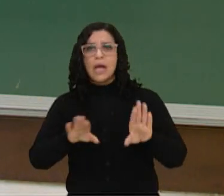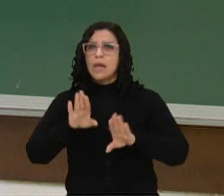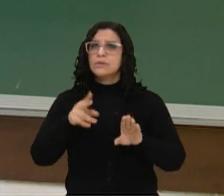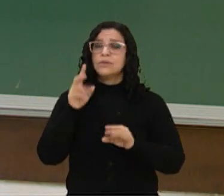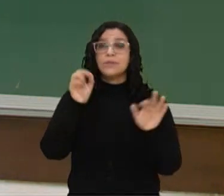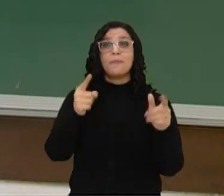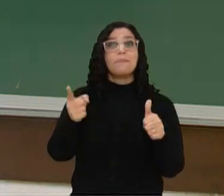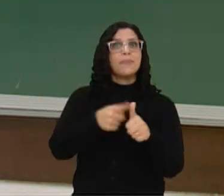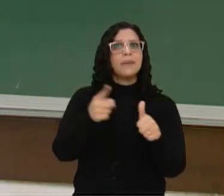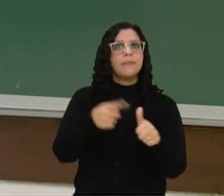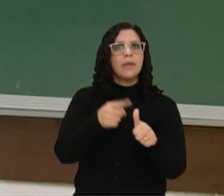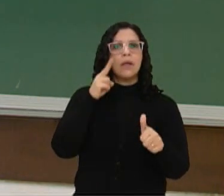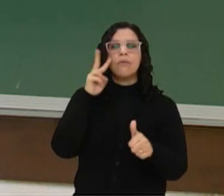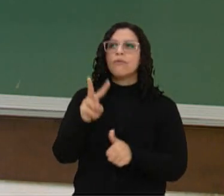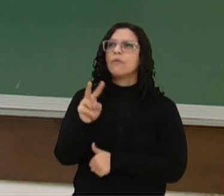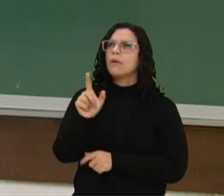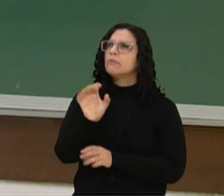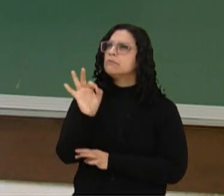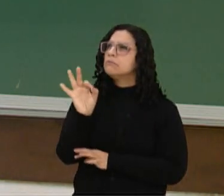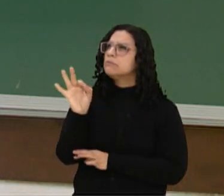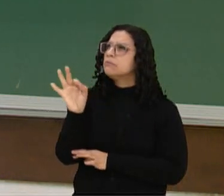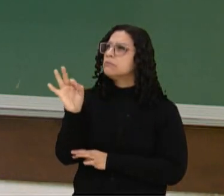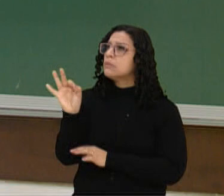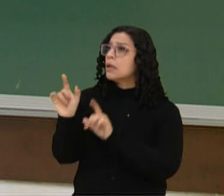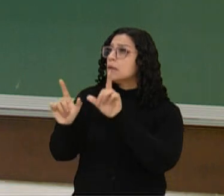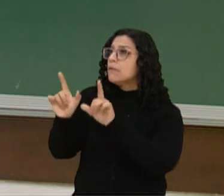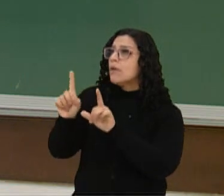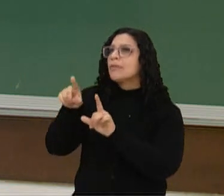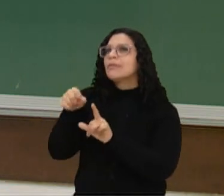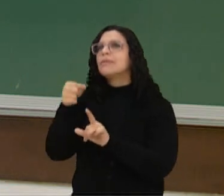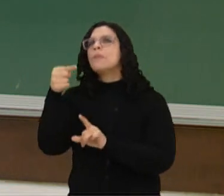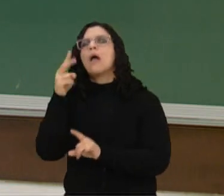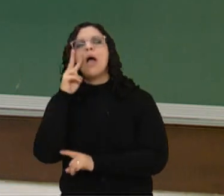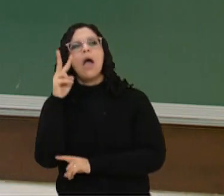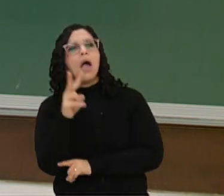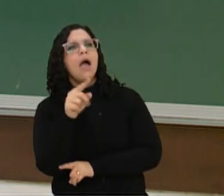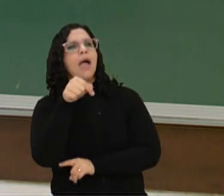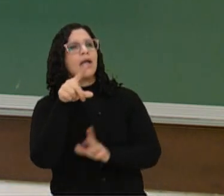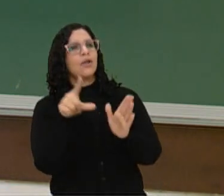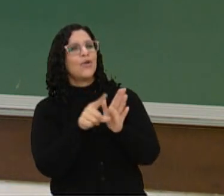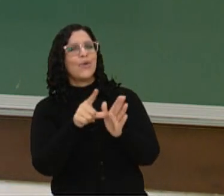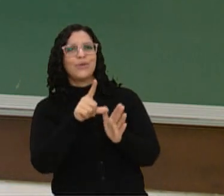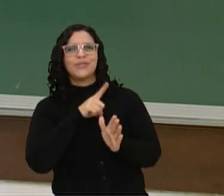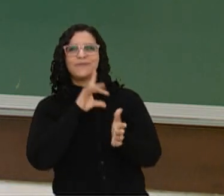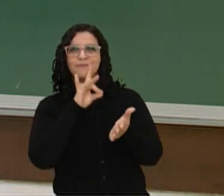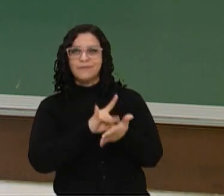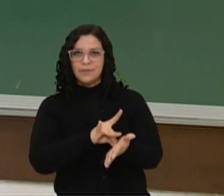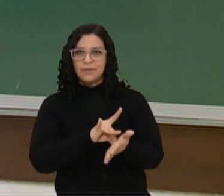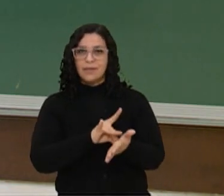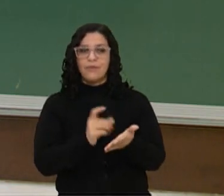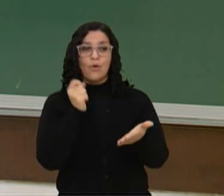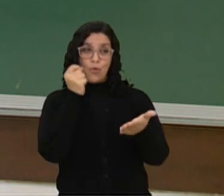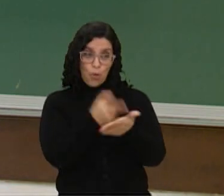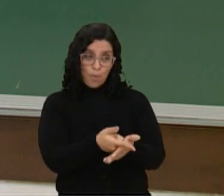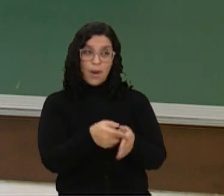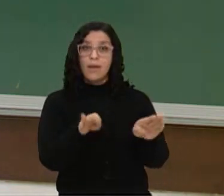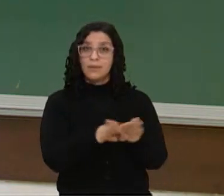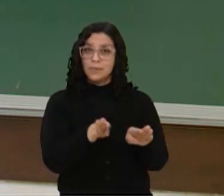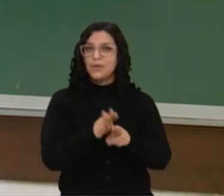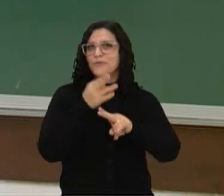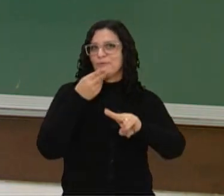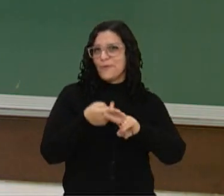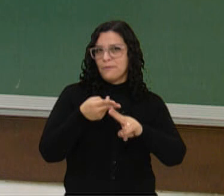vê primeiro na propaganda na TV e depois a gente vai encontrar lá nas lojas e vai comprar, vai consumir,